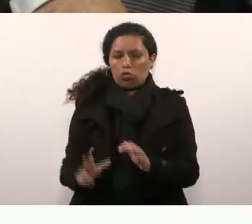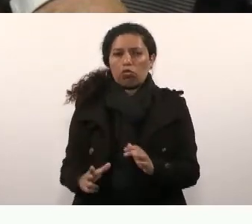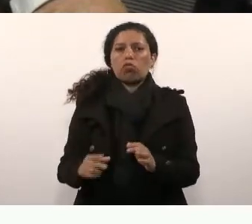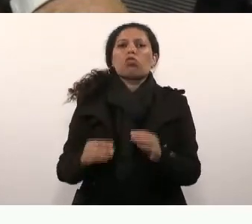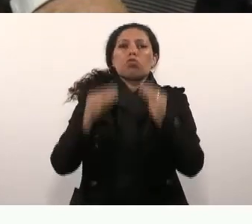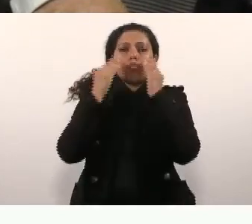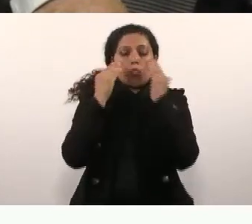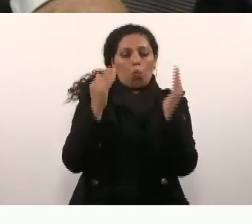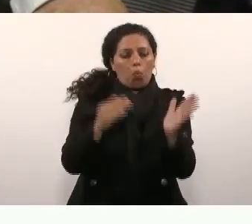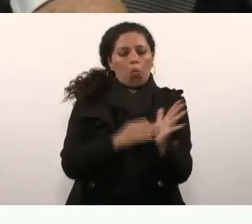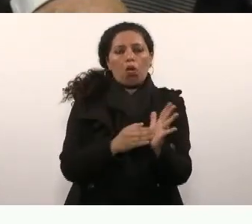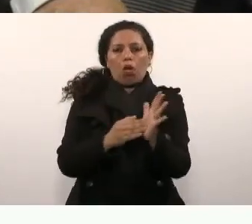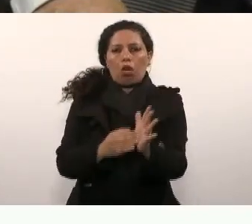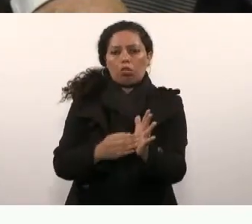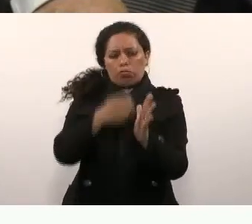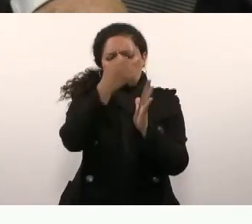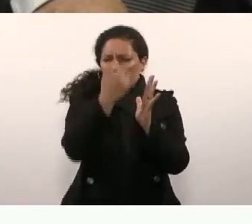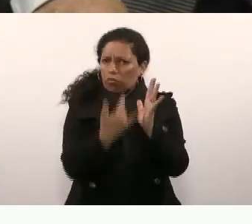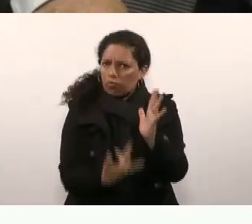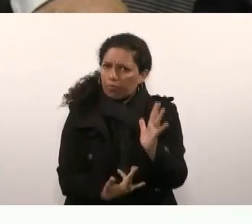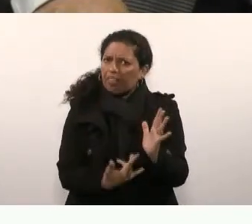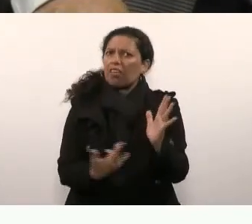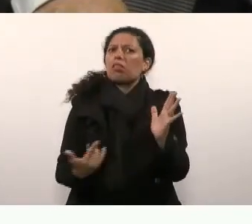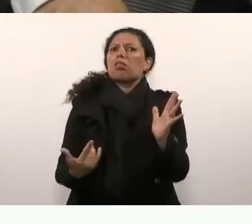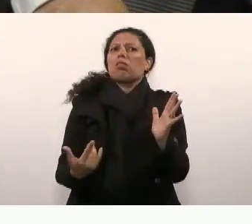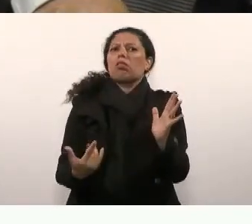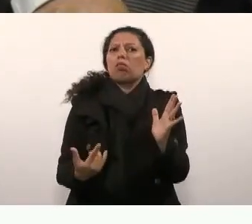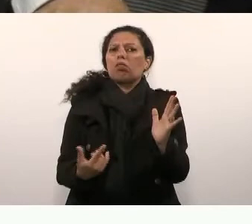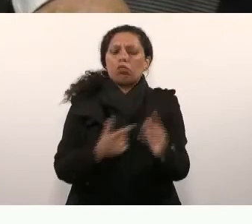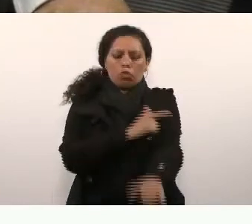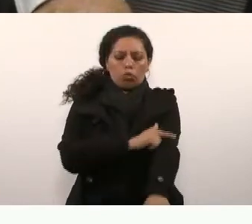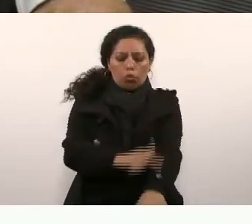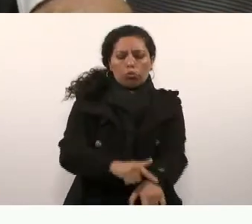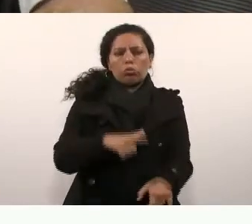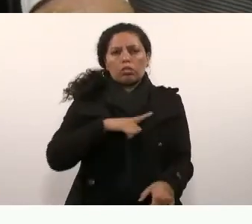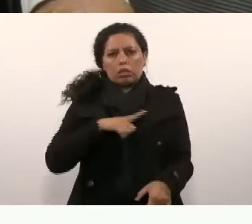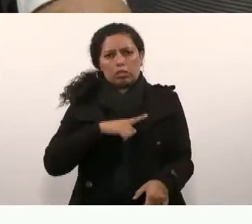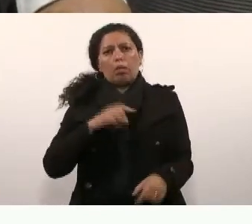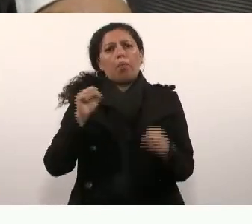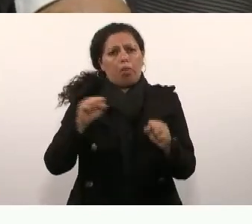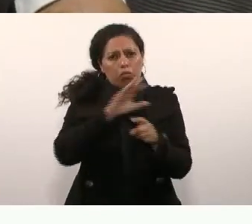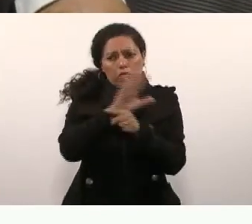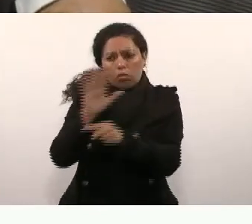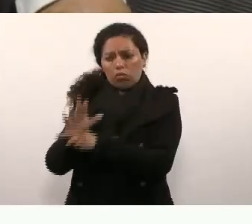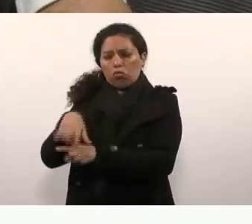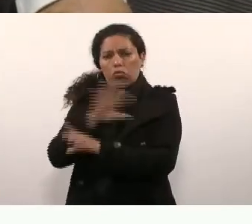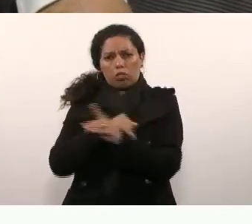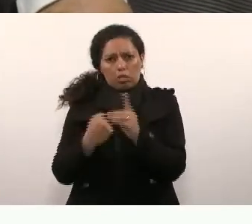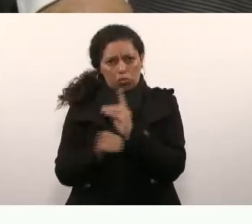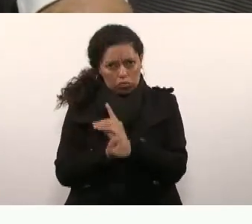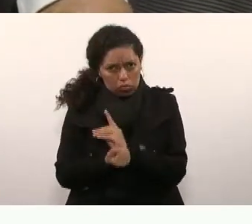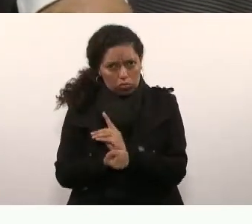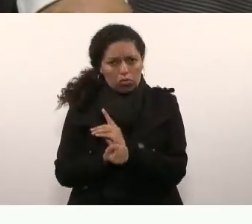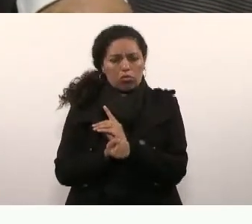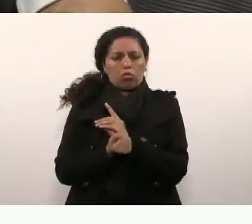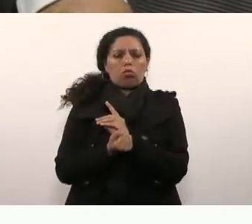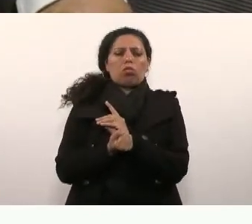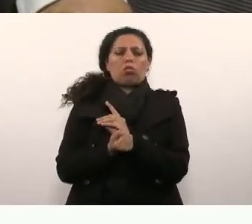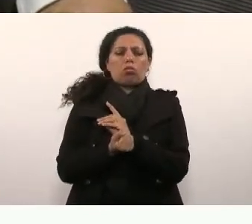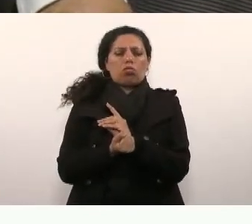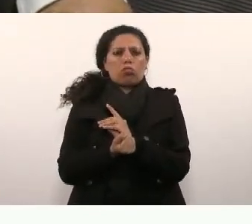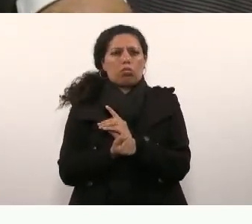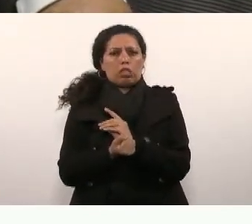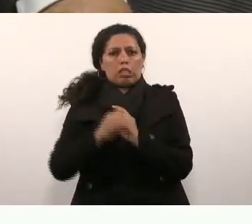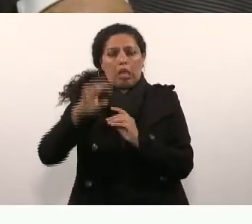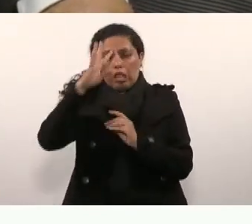faturas um texto com orientação de como agir nesses casos. Esta medida pode ter grande impacto ao informar as pessoas a forma correta de